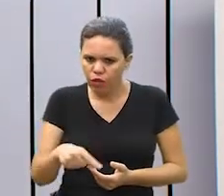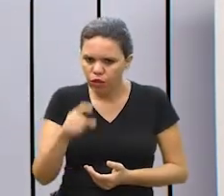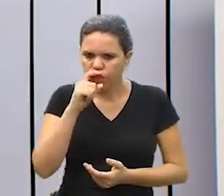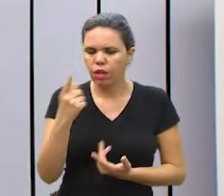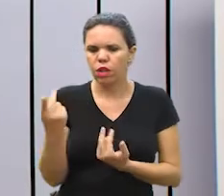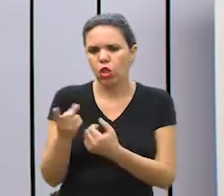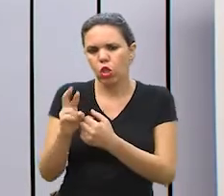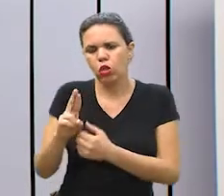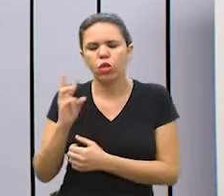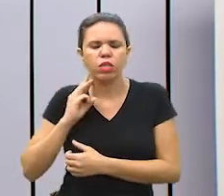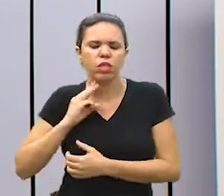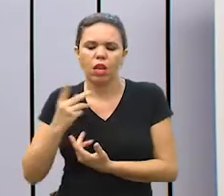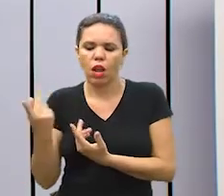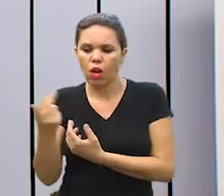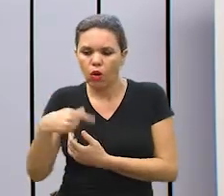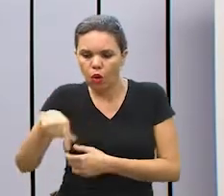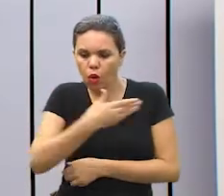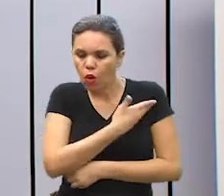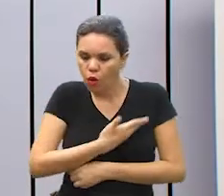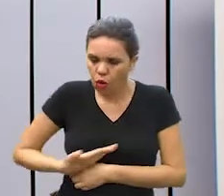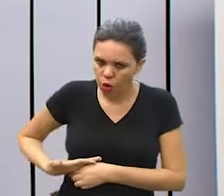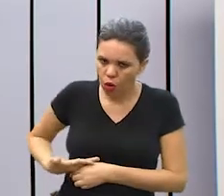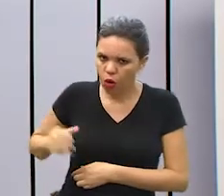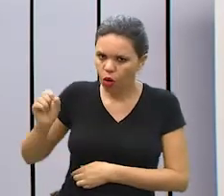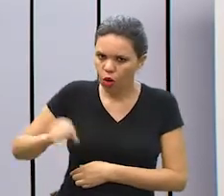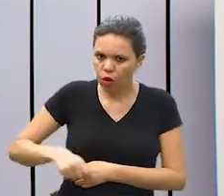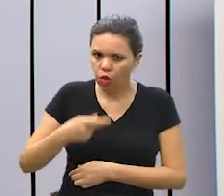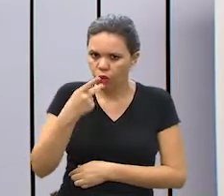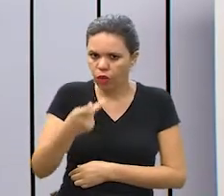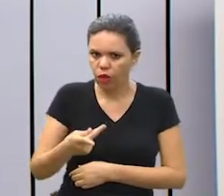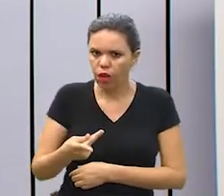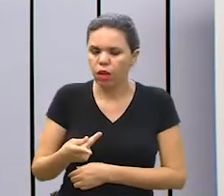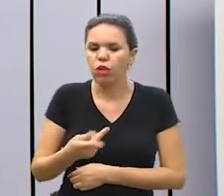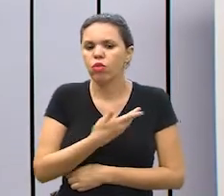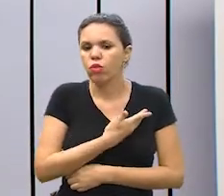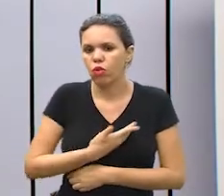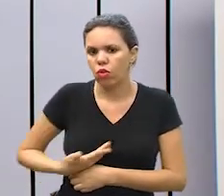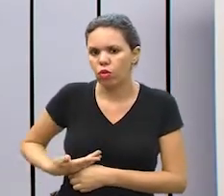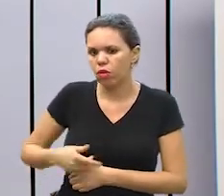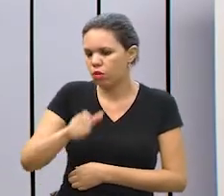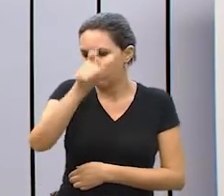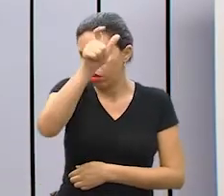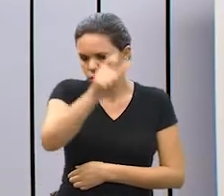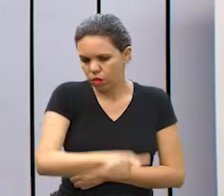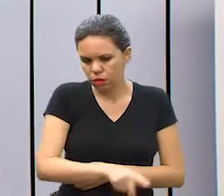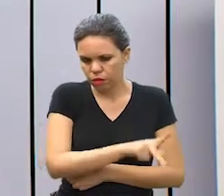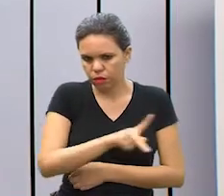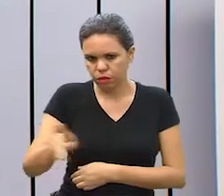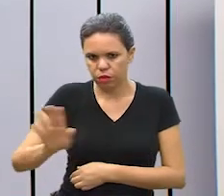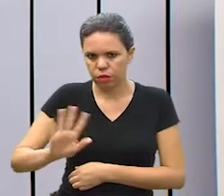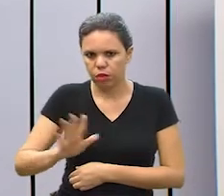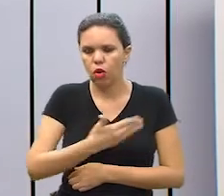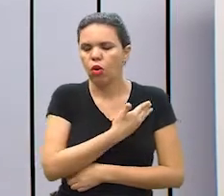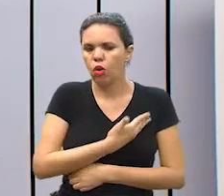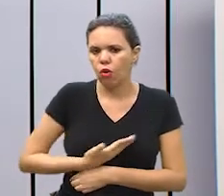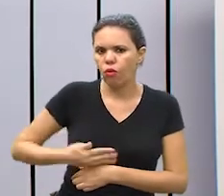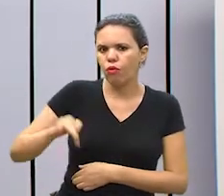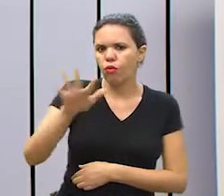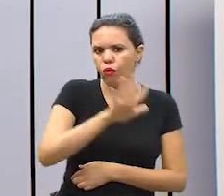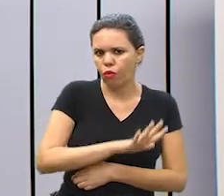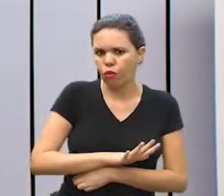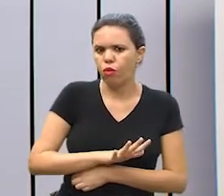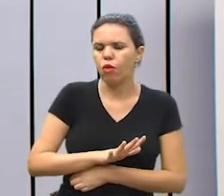a doutora Carmen, de um governo, aí sim, eu vou falar do governo, não da pessoa do presidente, mas de um governo federal